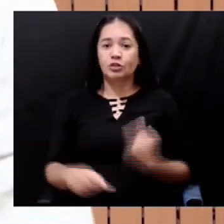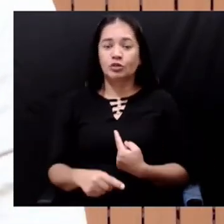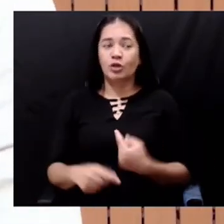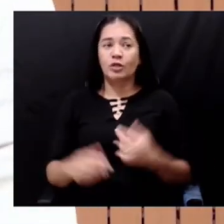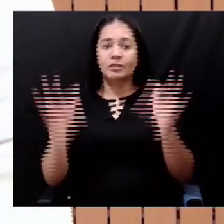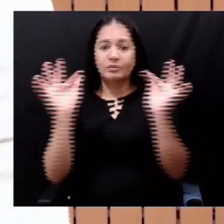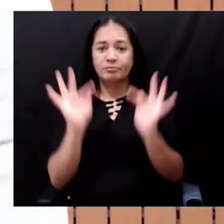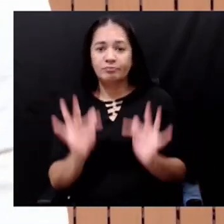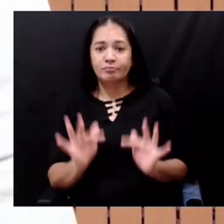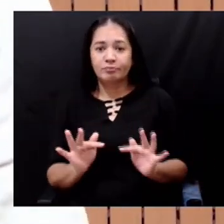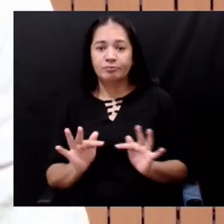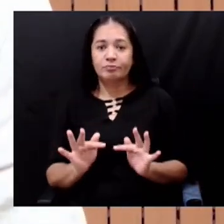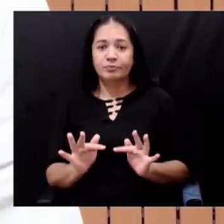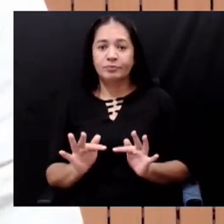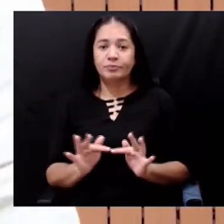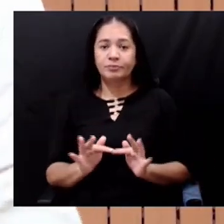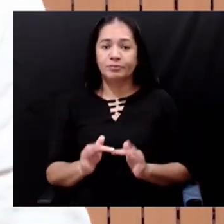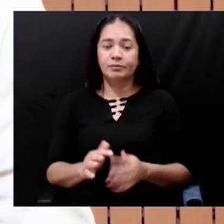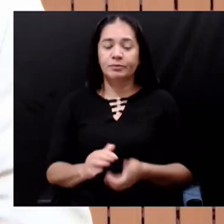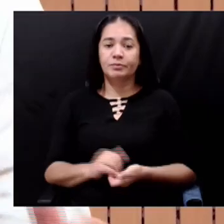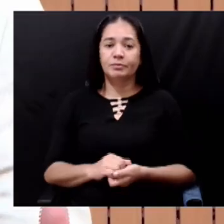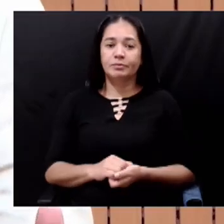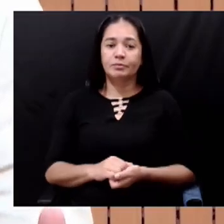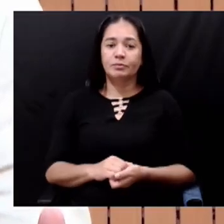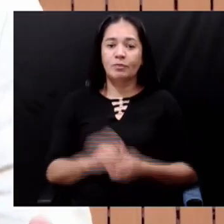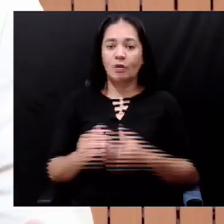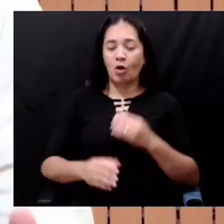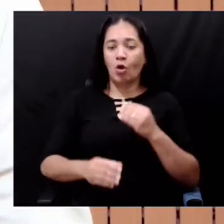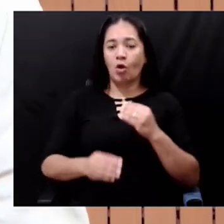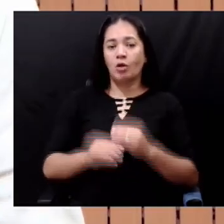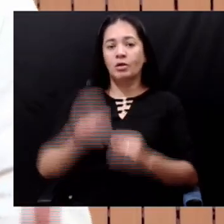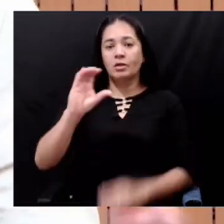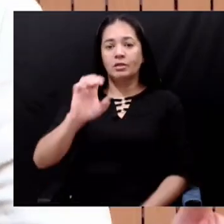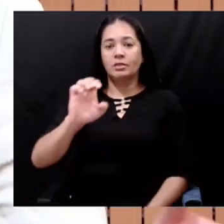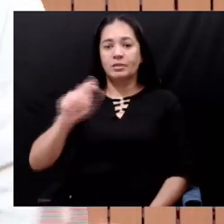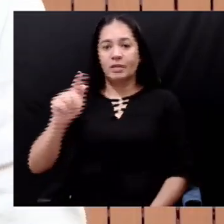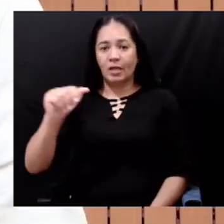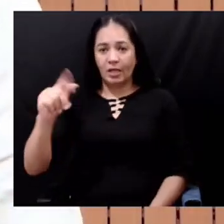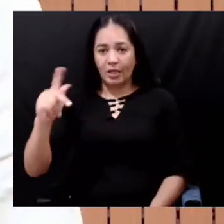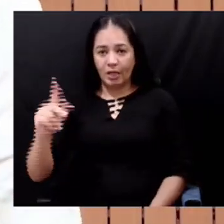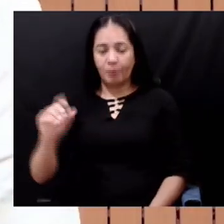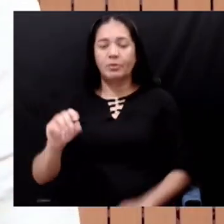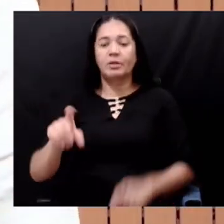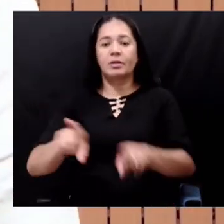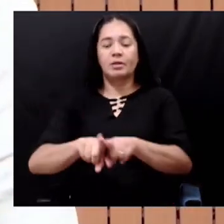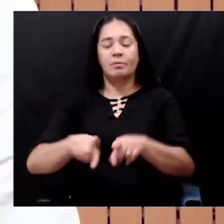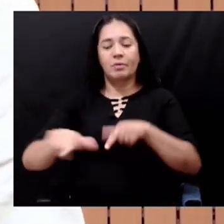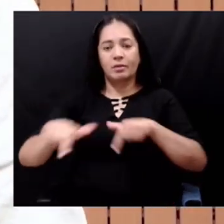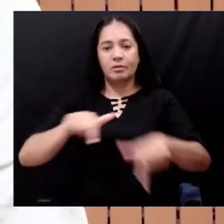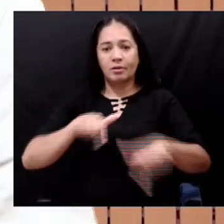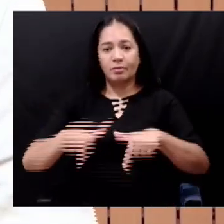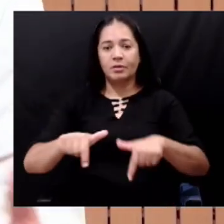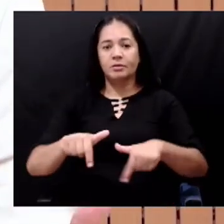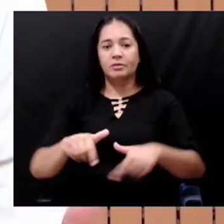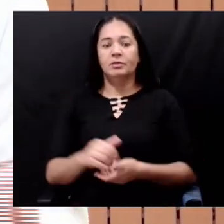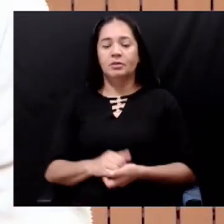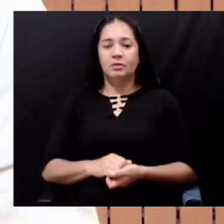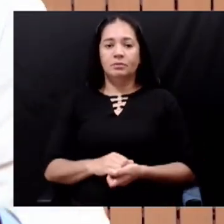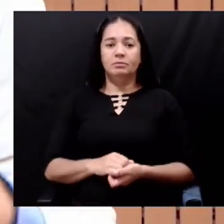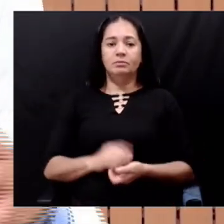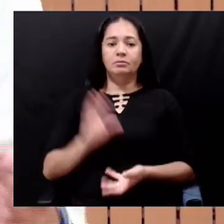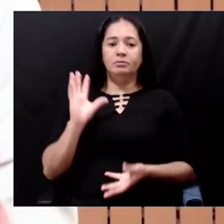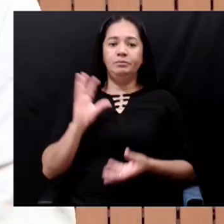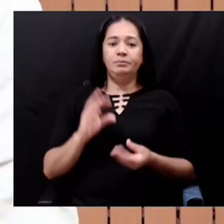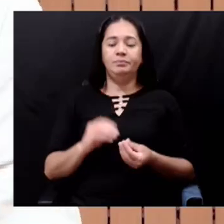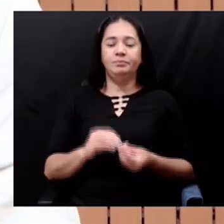quando colocamos a SEGAP, então, para trabalhar também com essa política que está sendo, enfim, reestimulada,